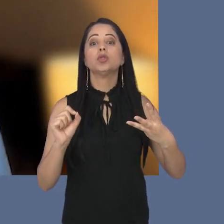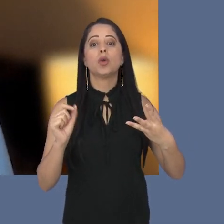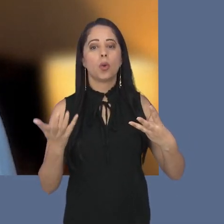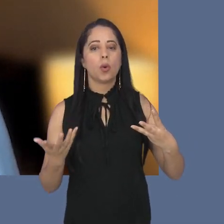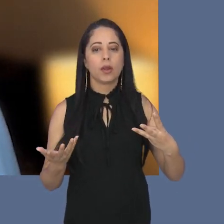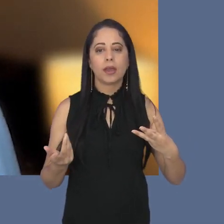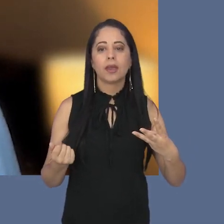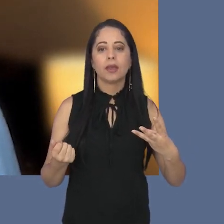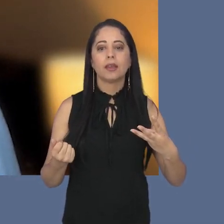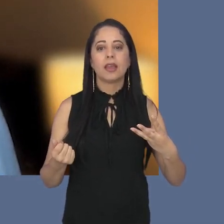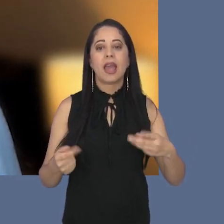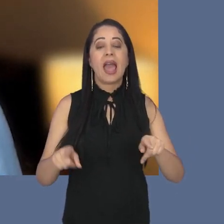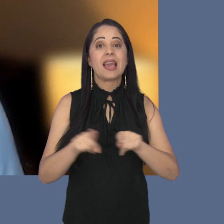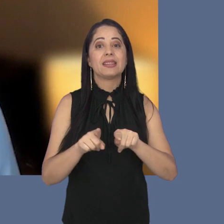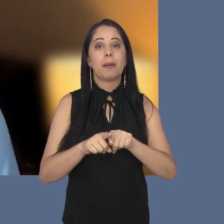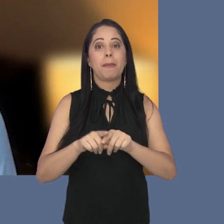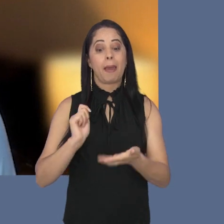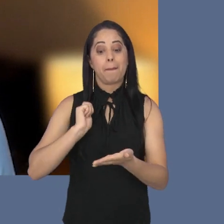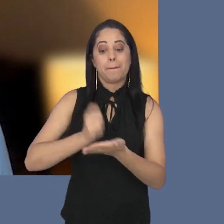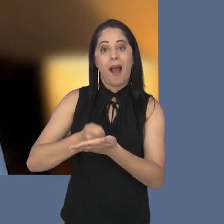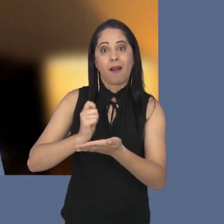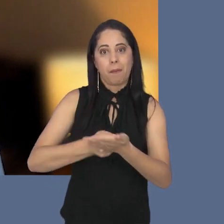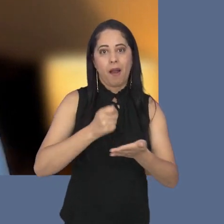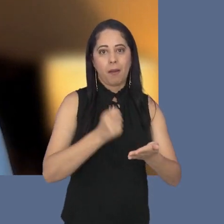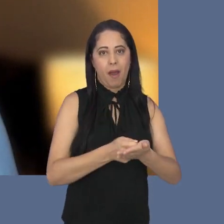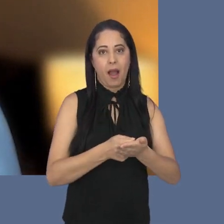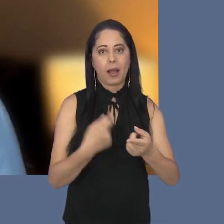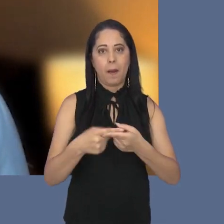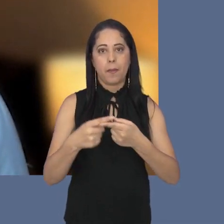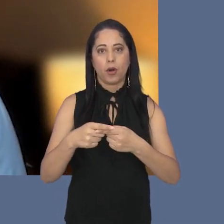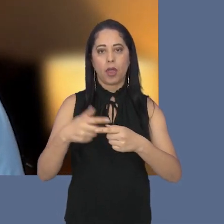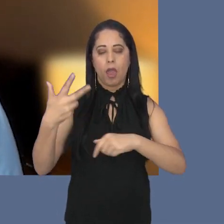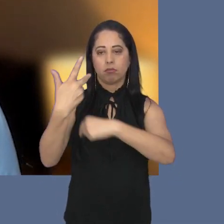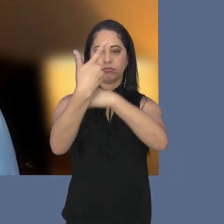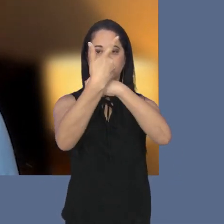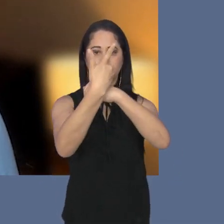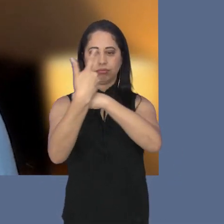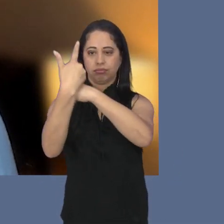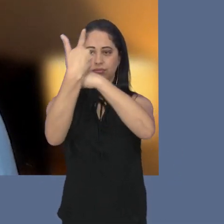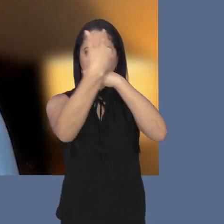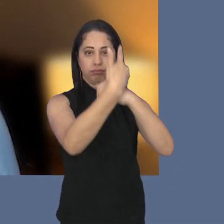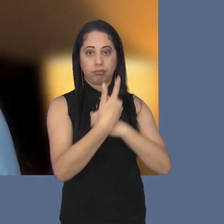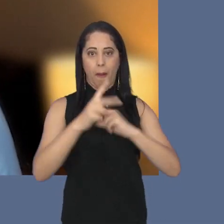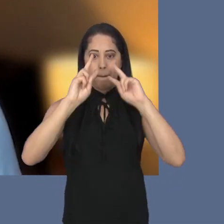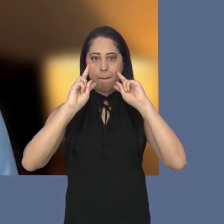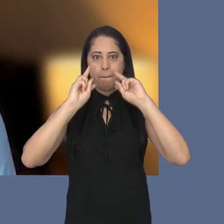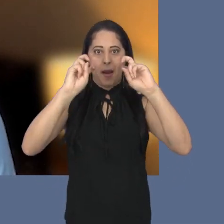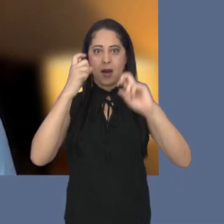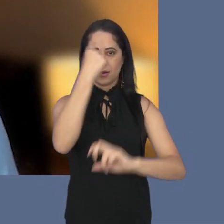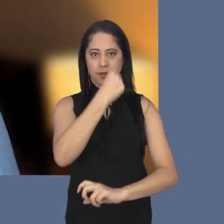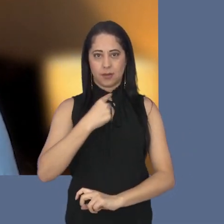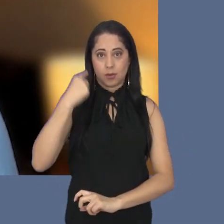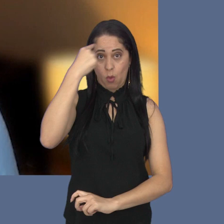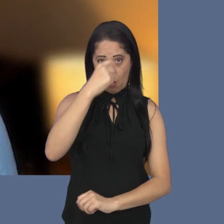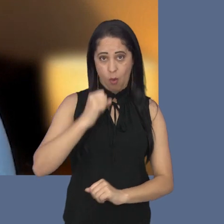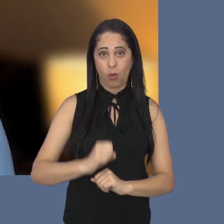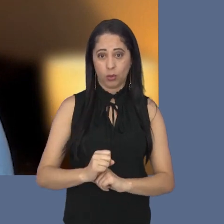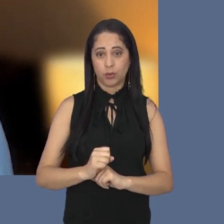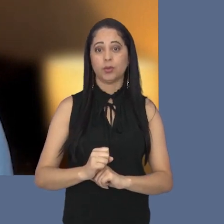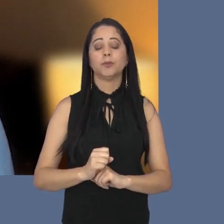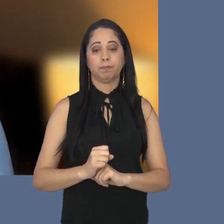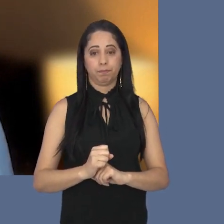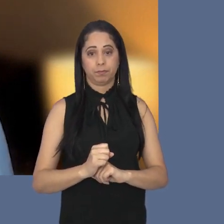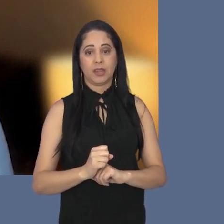terceiro foco, que é um foco na bilhetagem eletrônica. O reconhecimento facial, ele serve para validar, principalmente